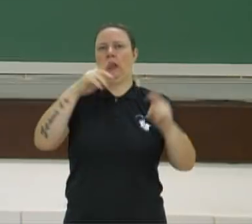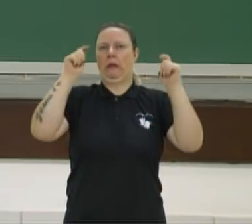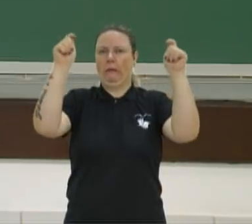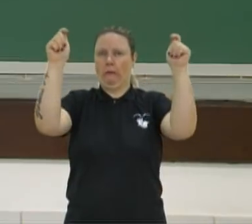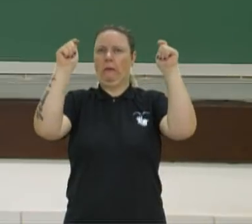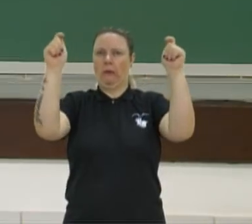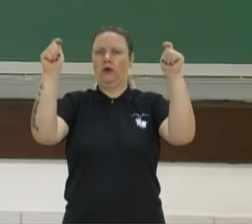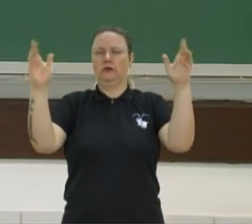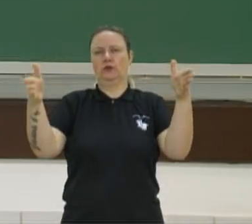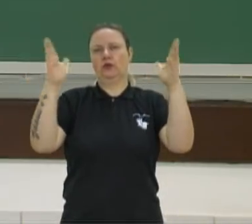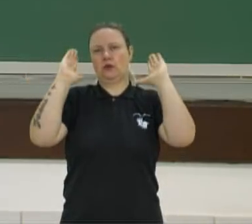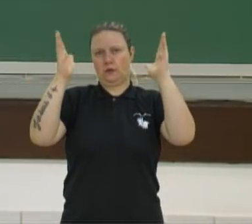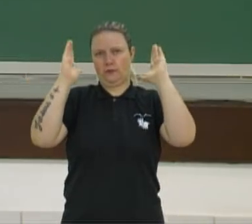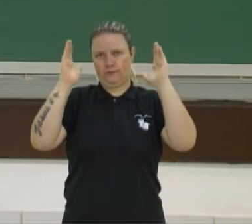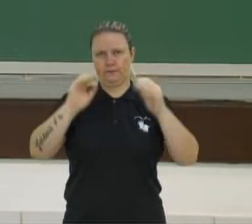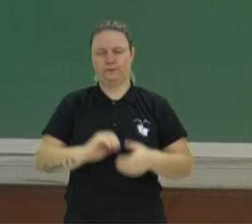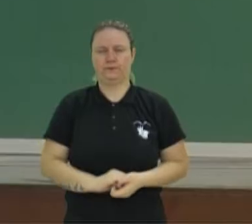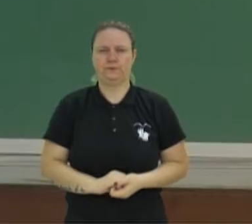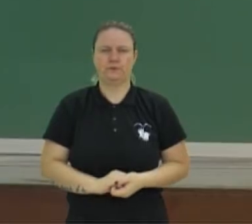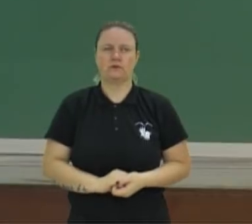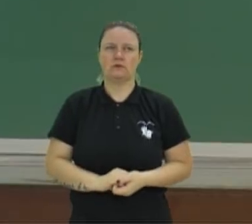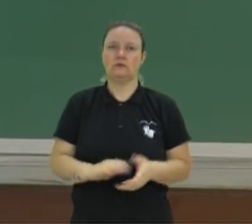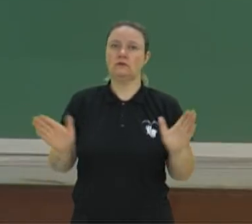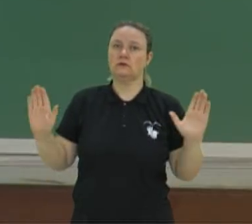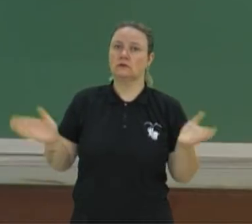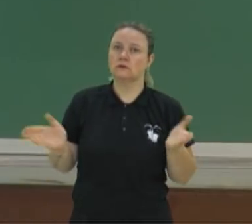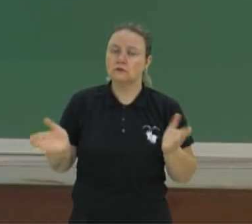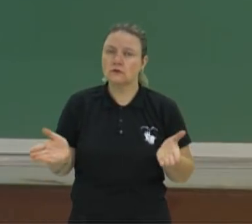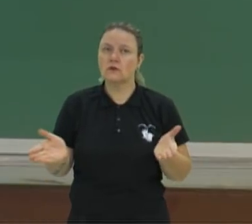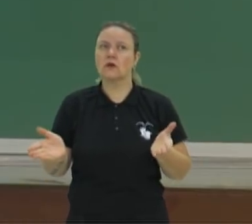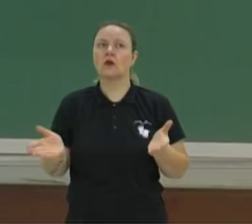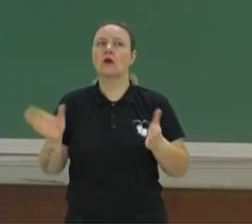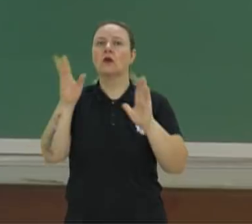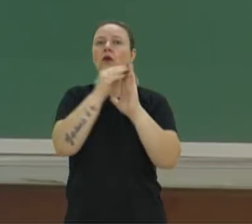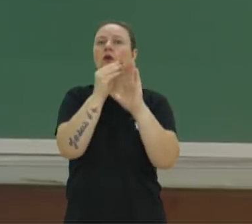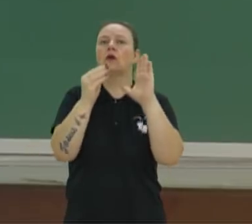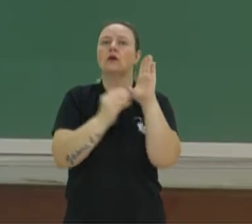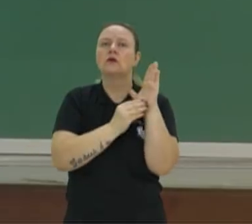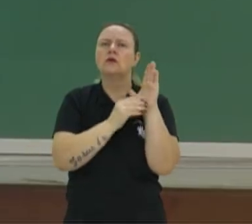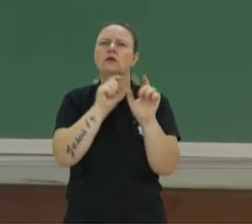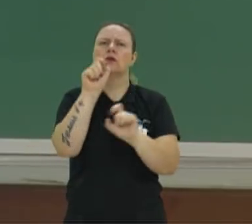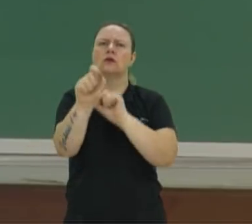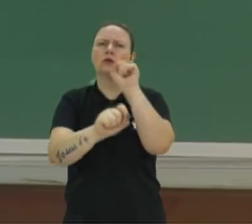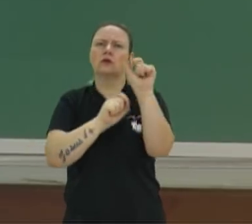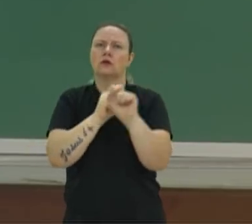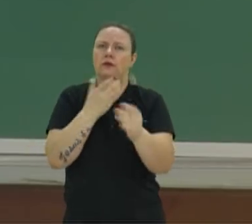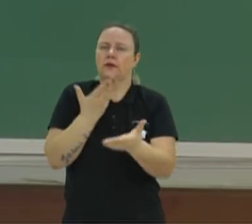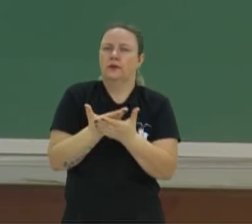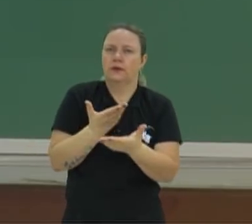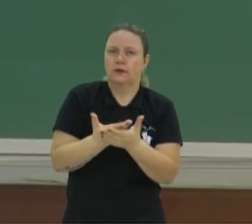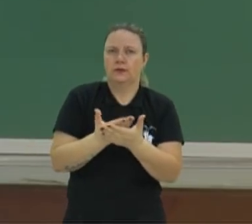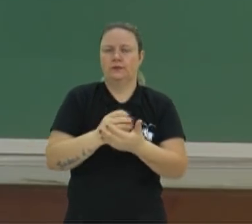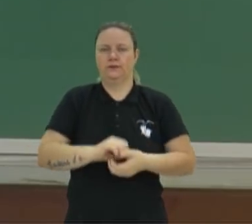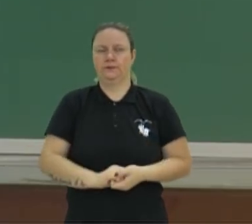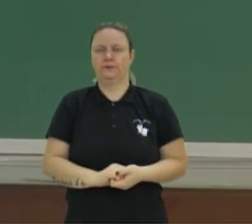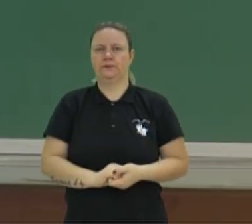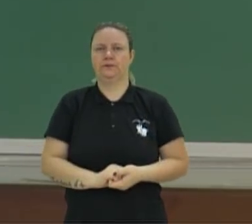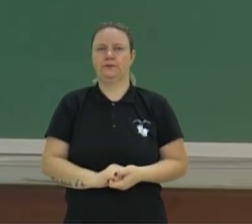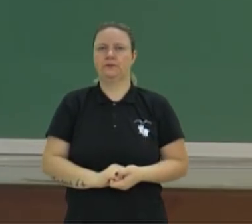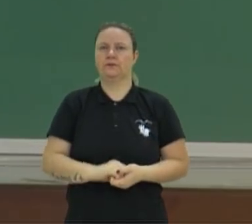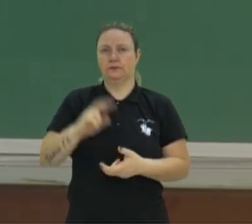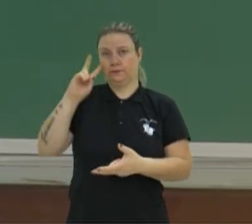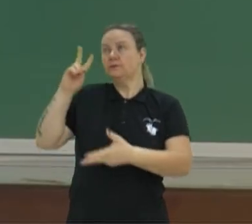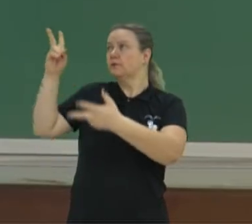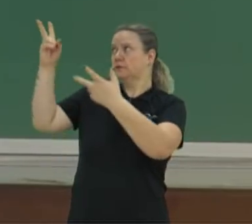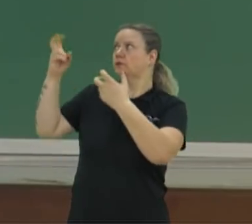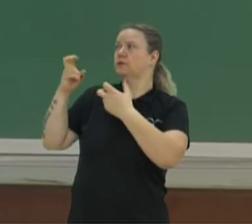nós vamos à nossa notícia em si, que é o conteúdo, o objeto mesmo de estudo que nós temos.